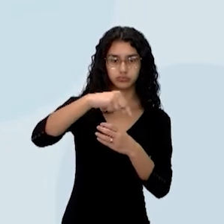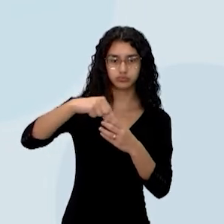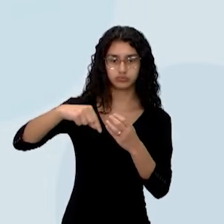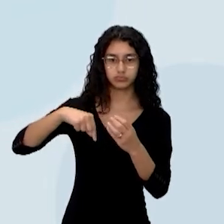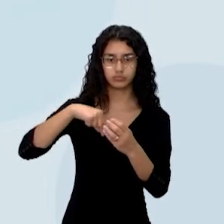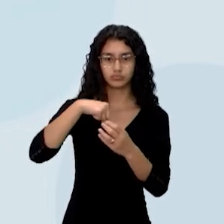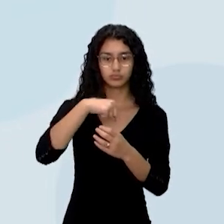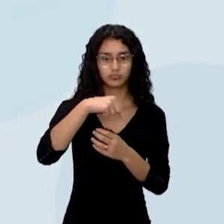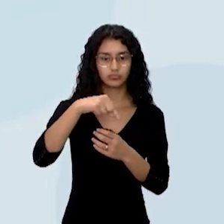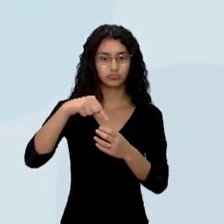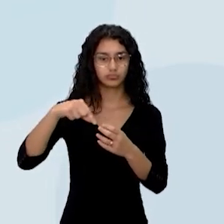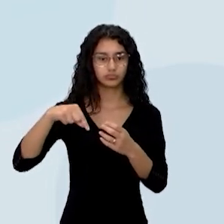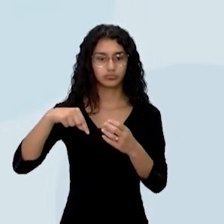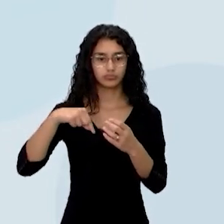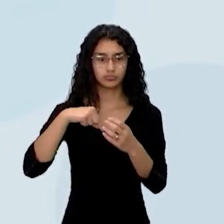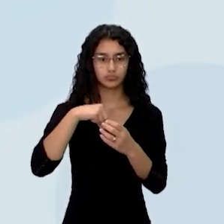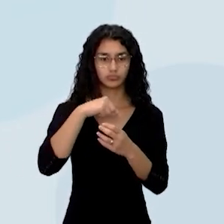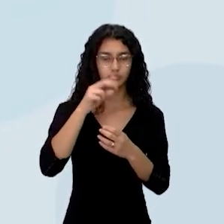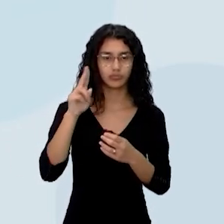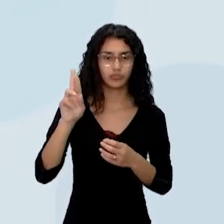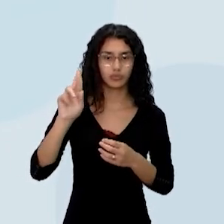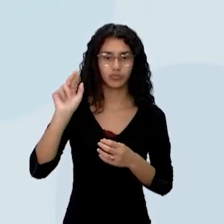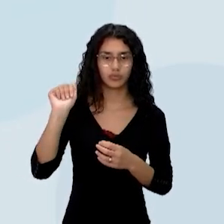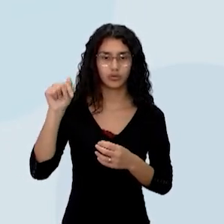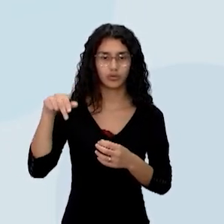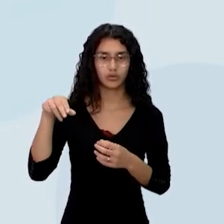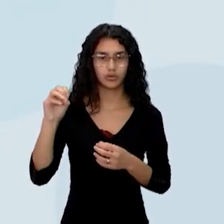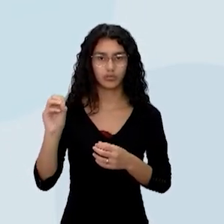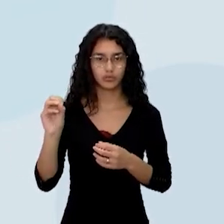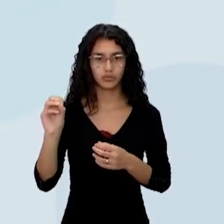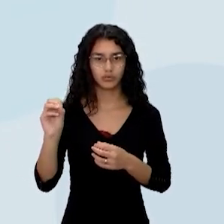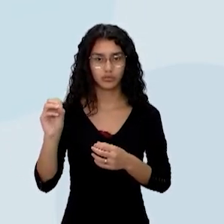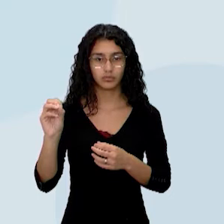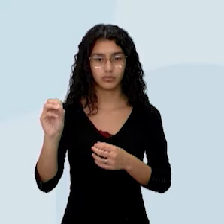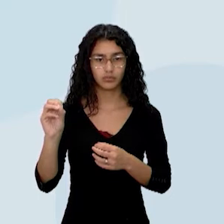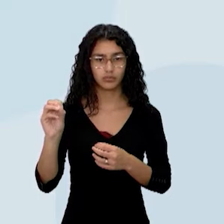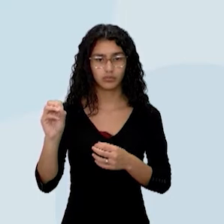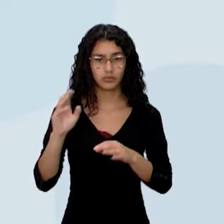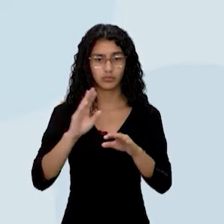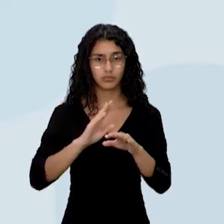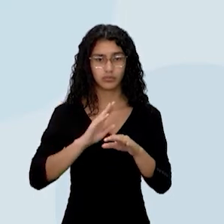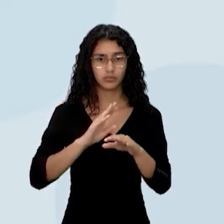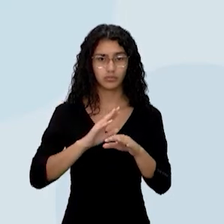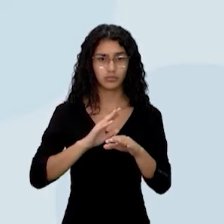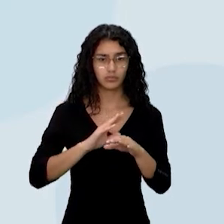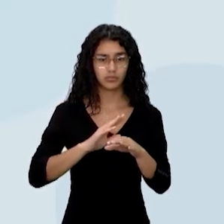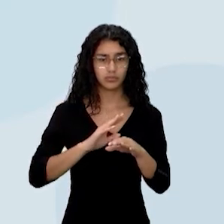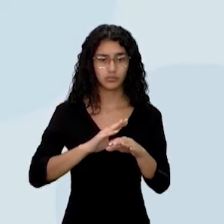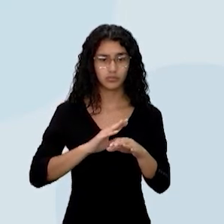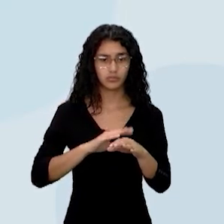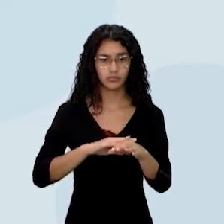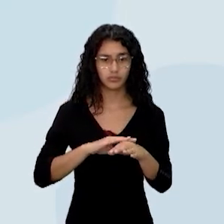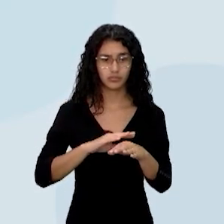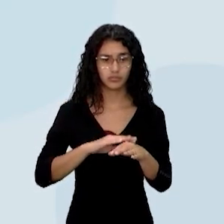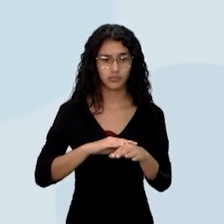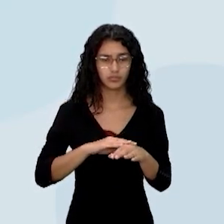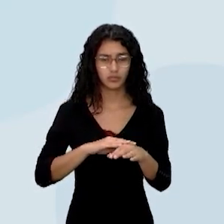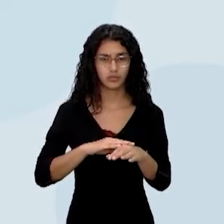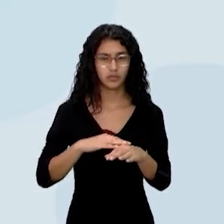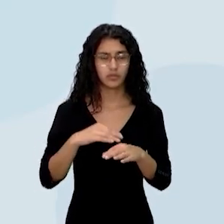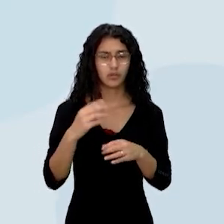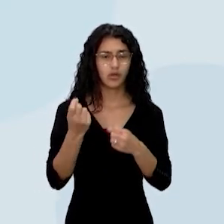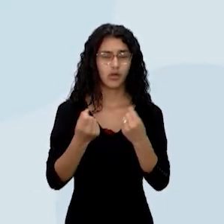ó, aqui Urano também tem anéis, né? Nem todo, quase todos os planetas gasosos têm anéis, mas alguns são